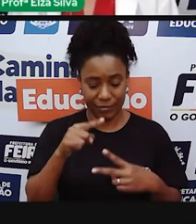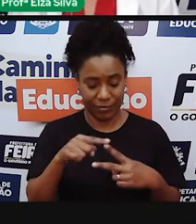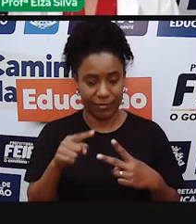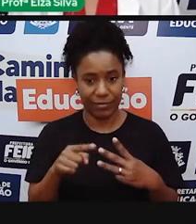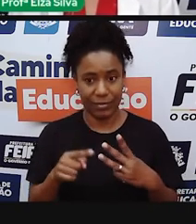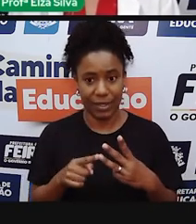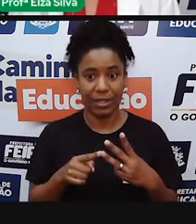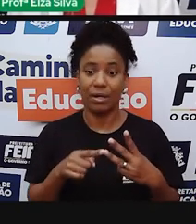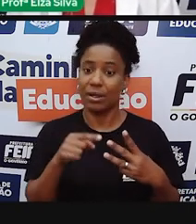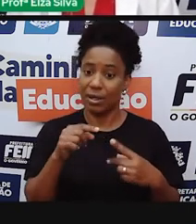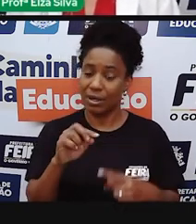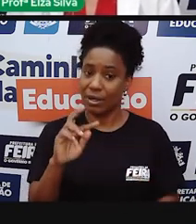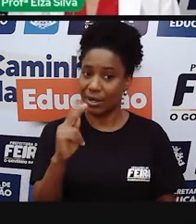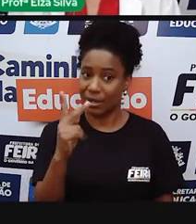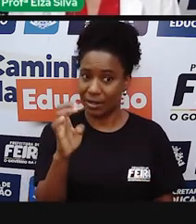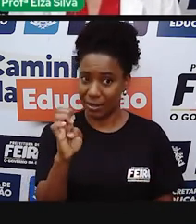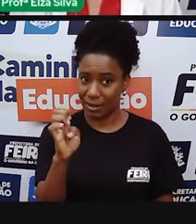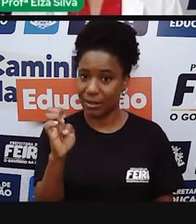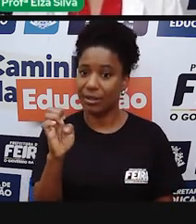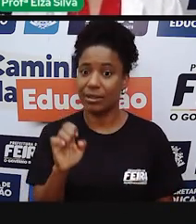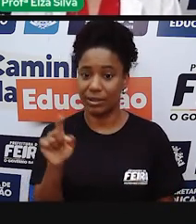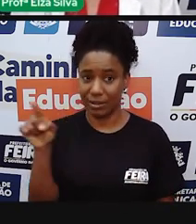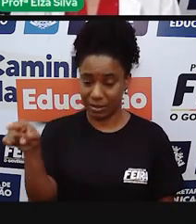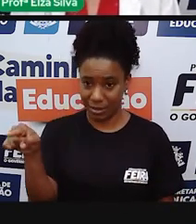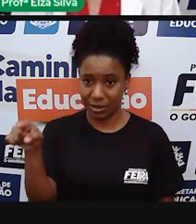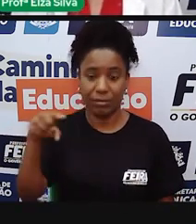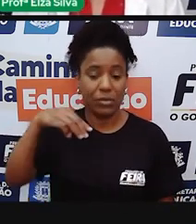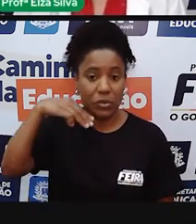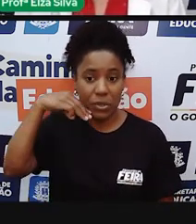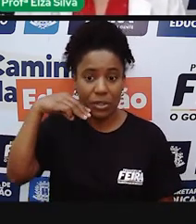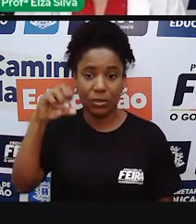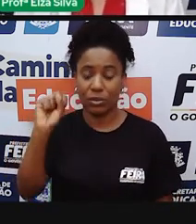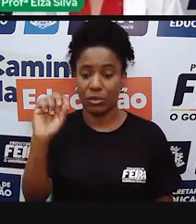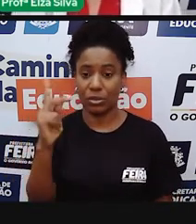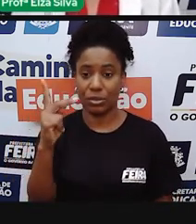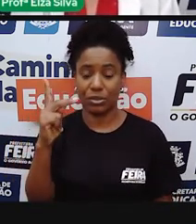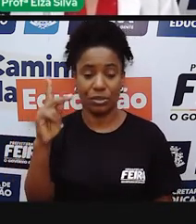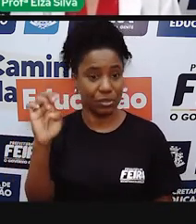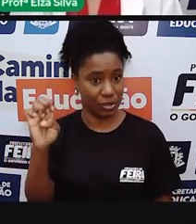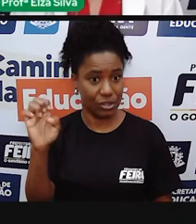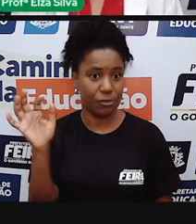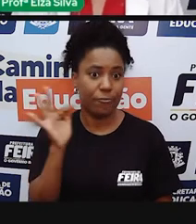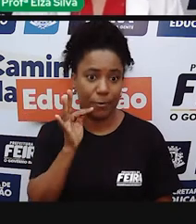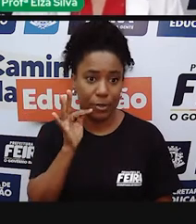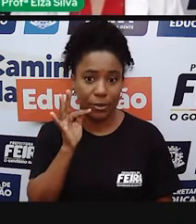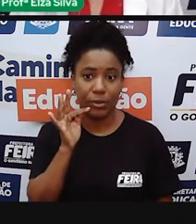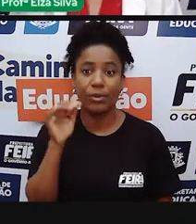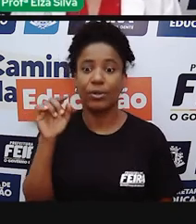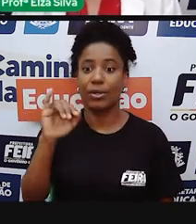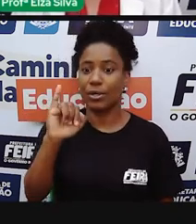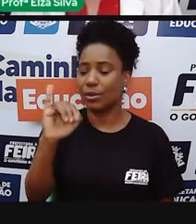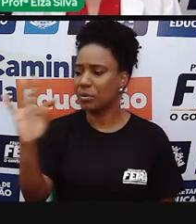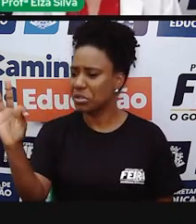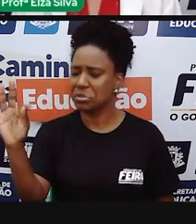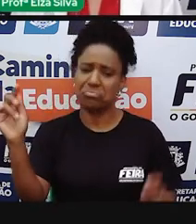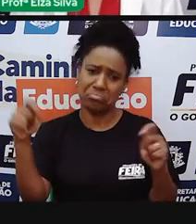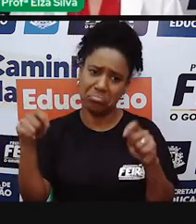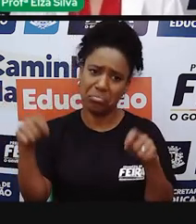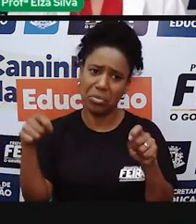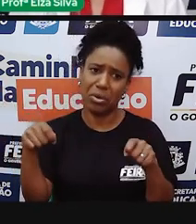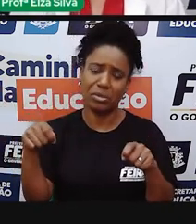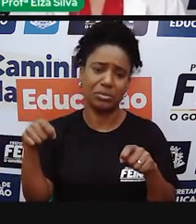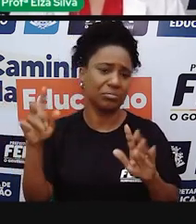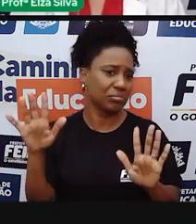e it é um pronome neutro, que geralmente eu me refiro a coisas, animais, horas, fenômenos da natureza